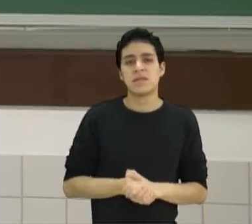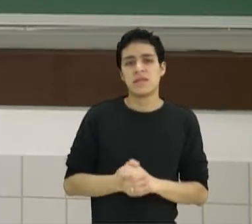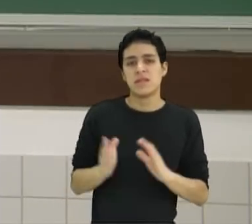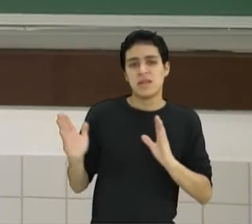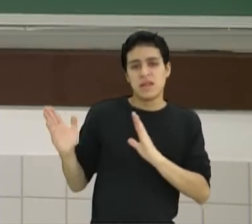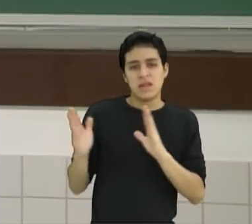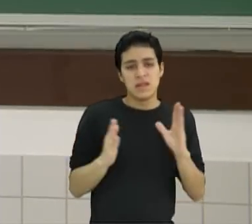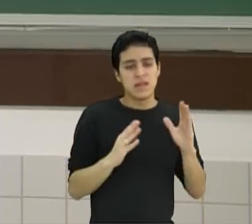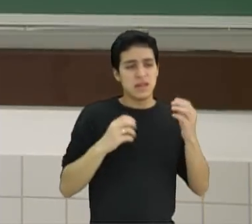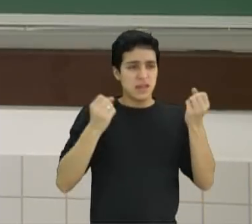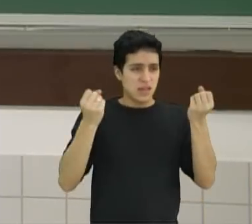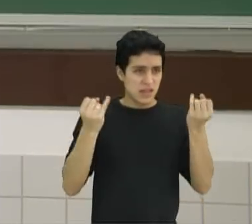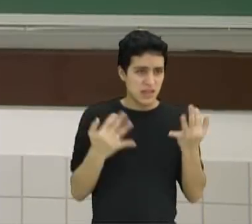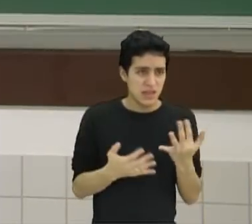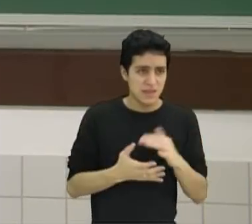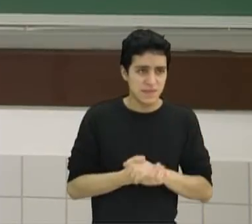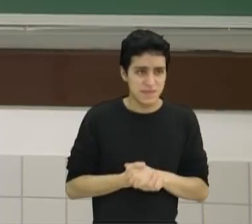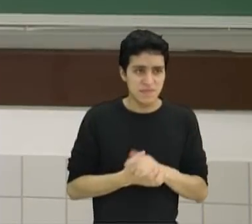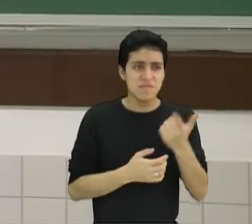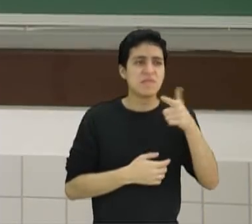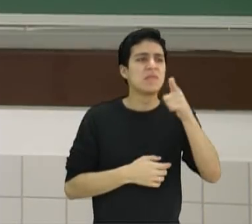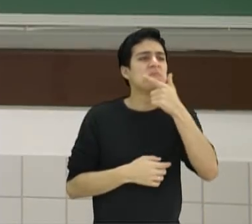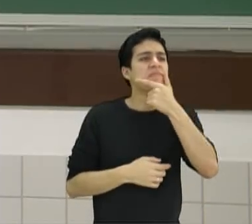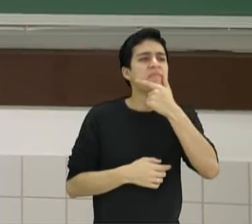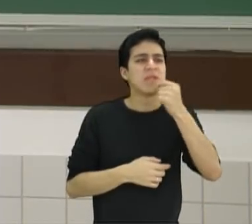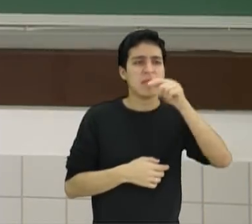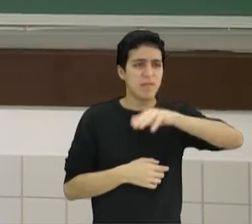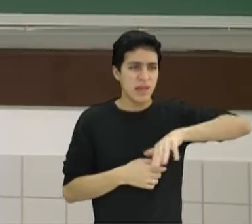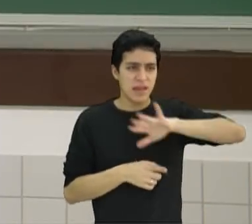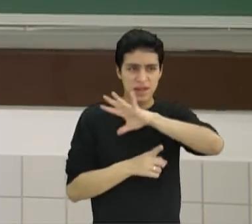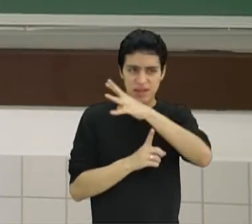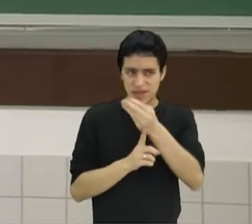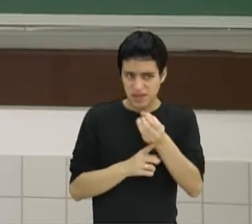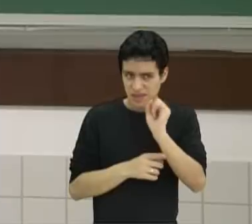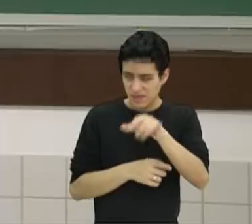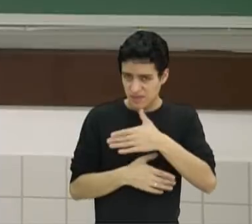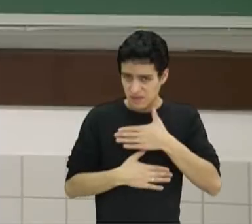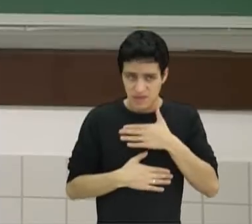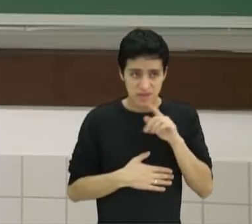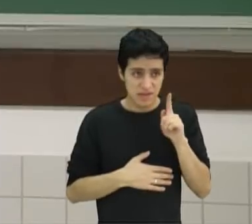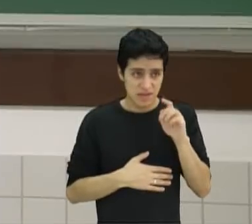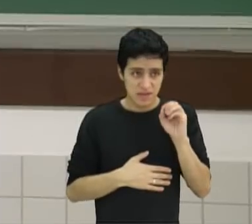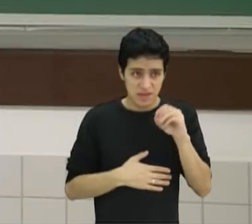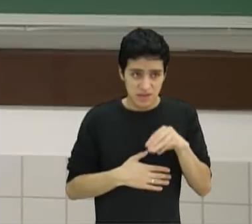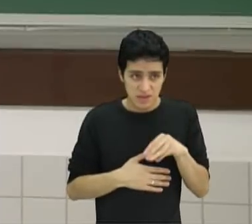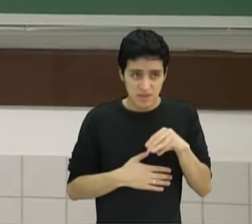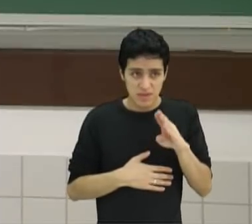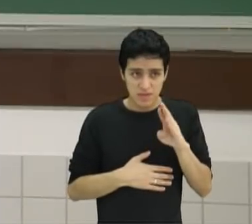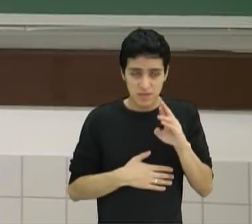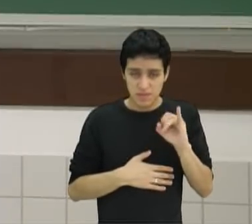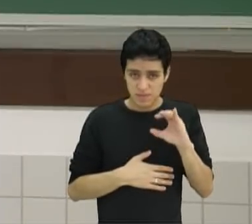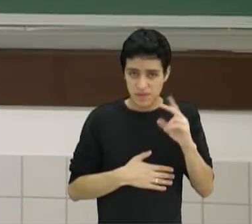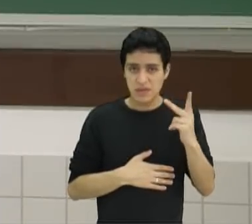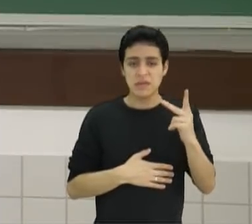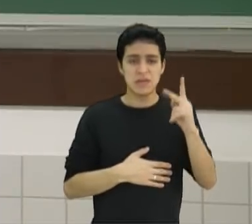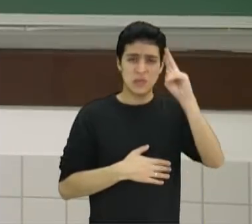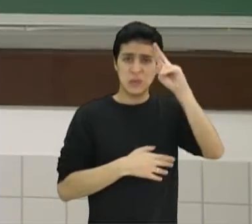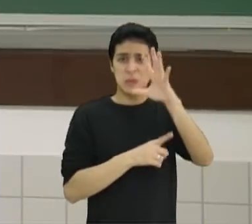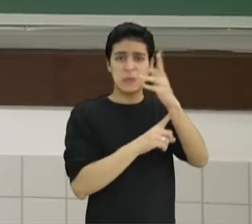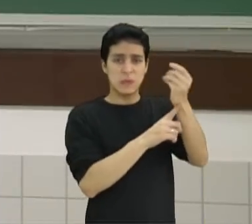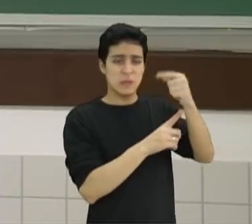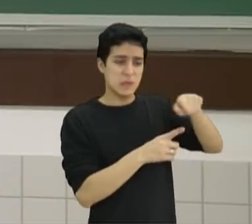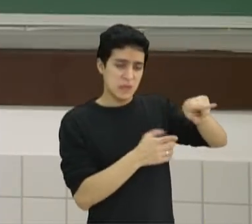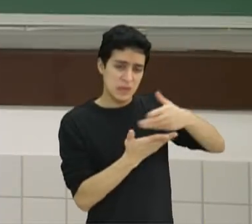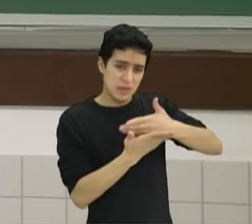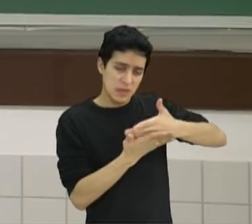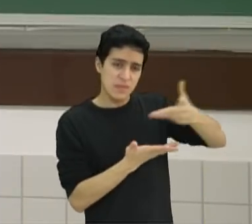do Gombrich, que é um grande historiador da arte. Se você gosta de arte, procure por ele A História da Arte, uma obra fantástica